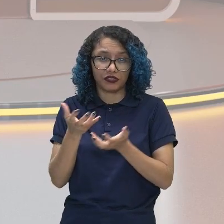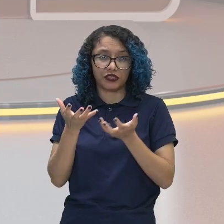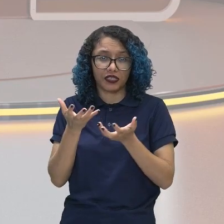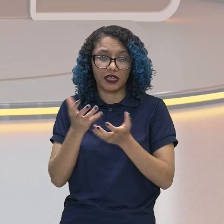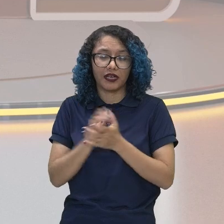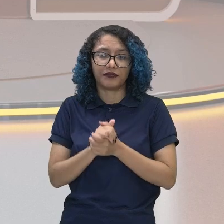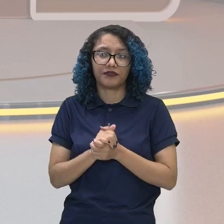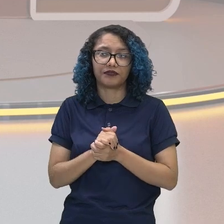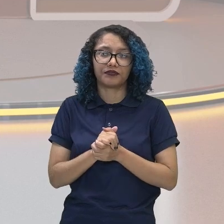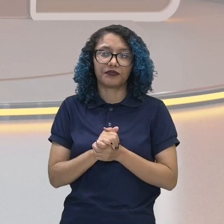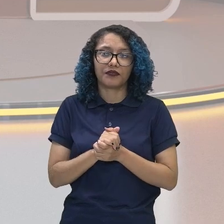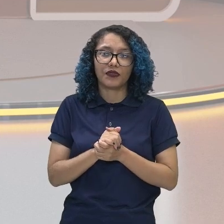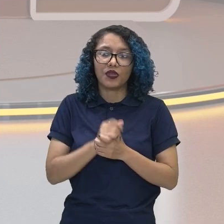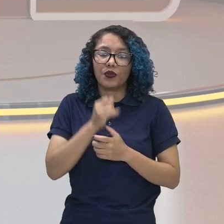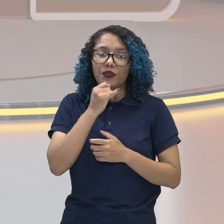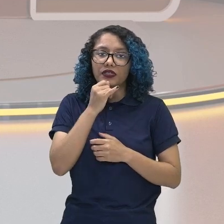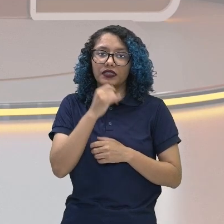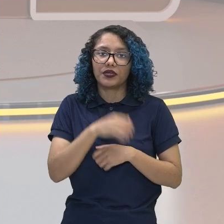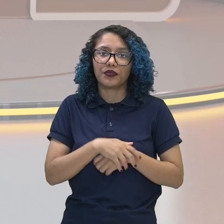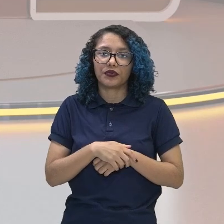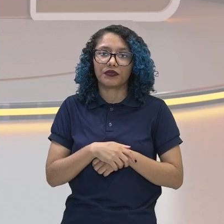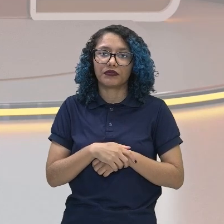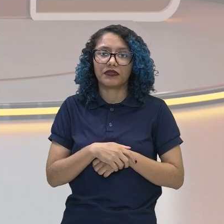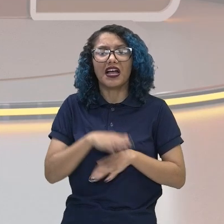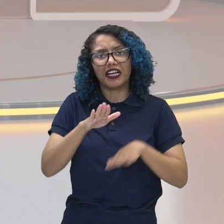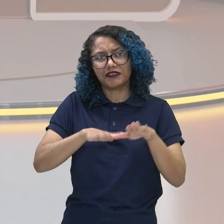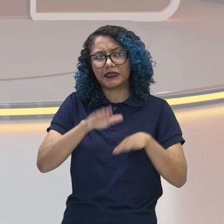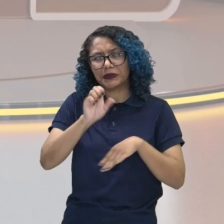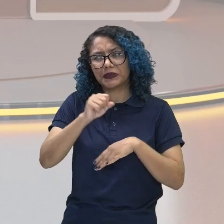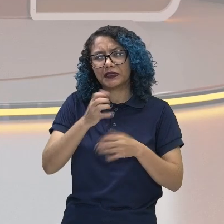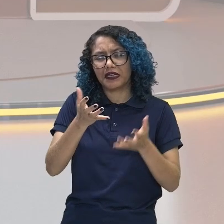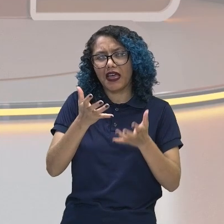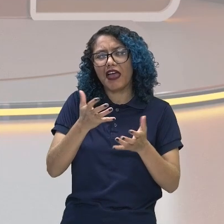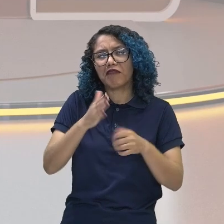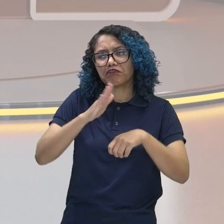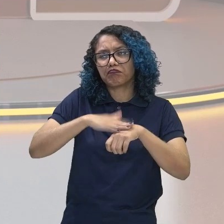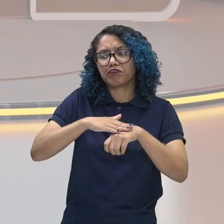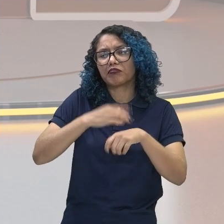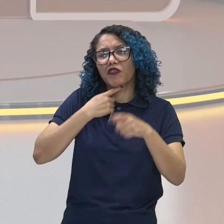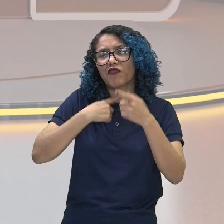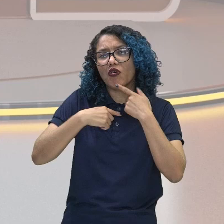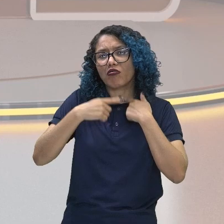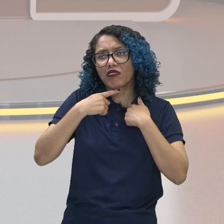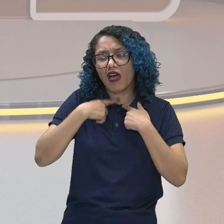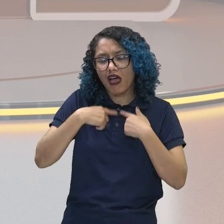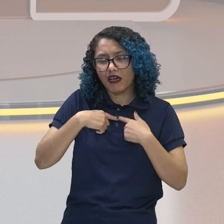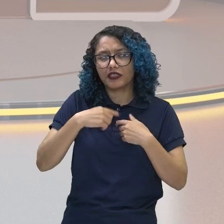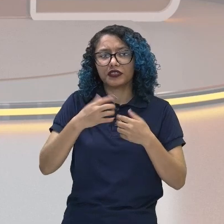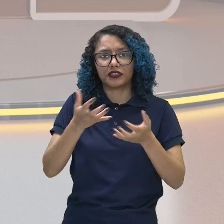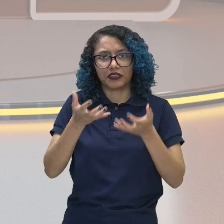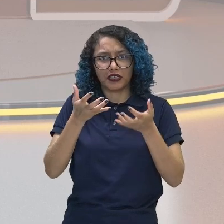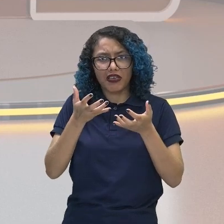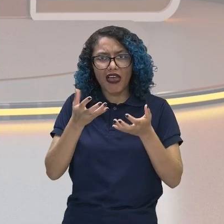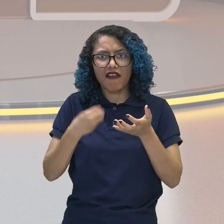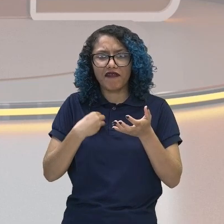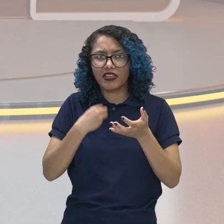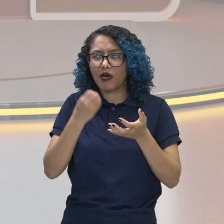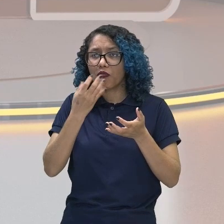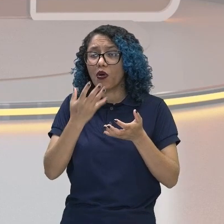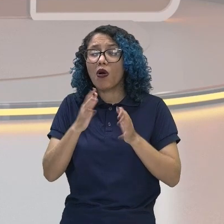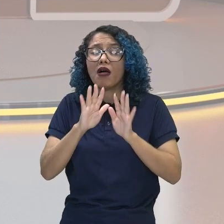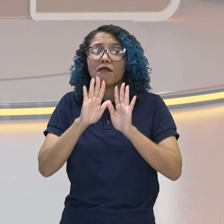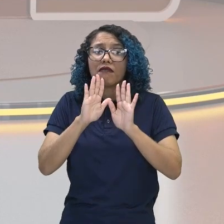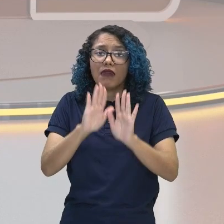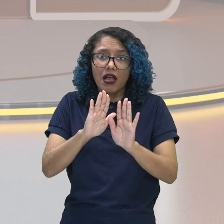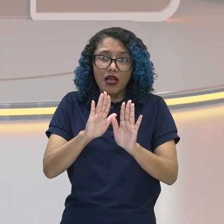conflitos, Não é porque às vezes ela quer sair dali, lógico, vai ter aquela parte de realmente querer viver bem, porém vão